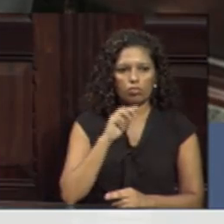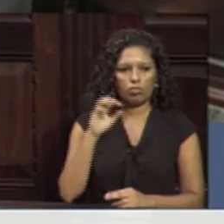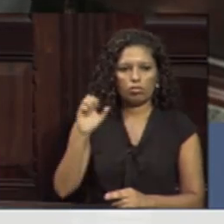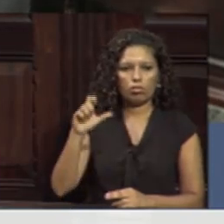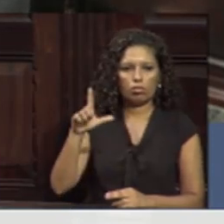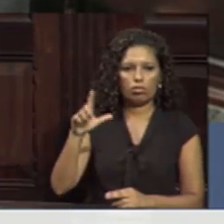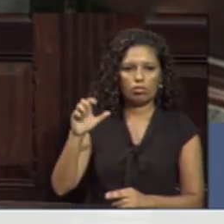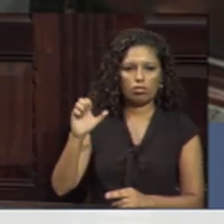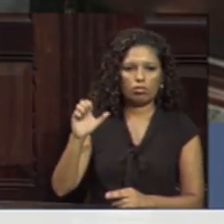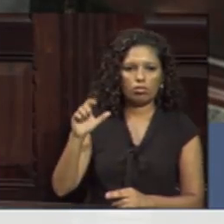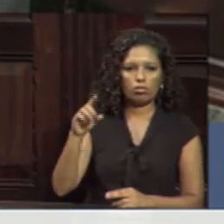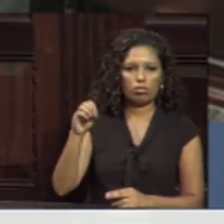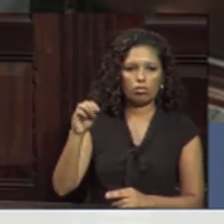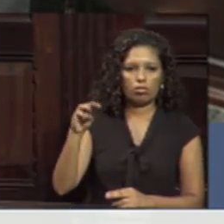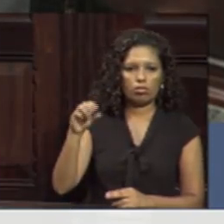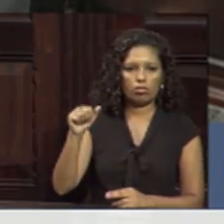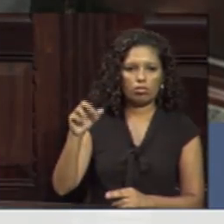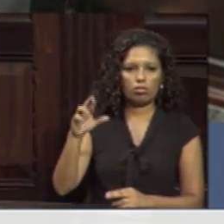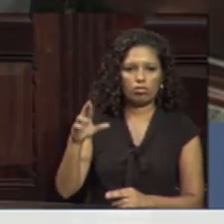Eliomar,